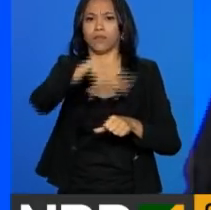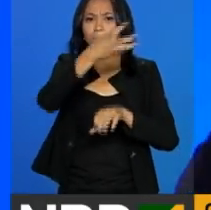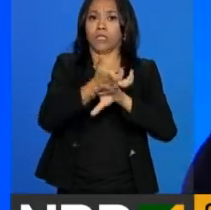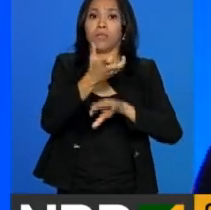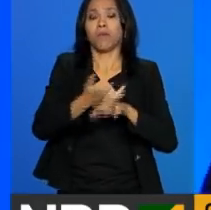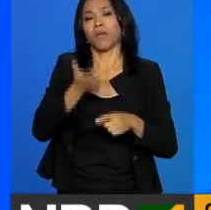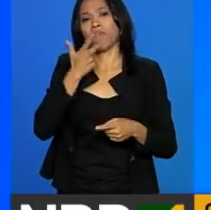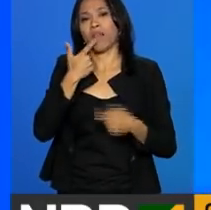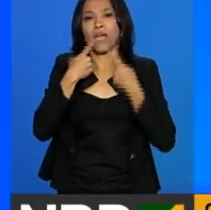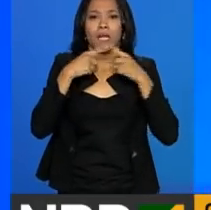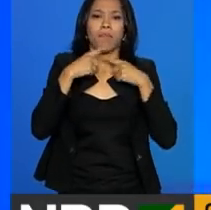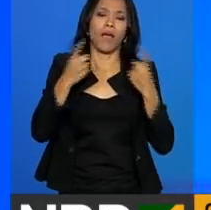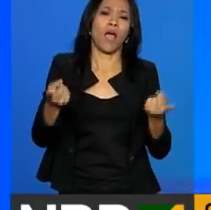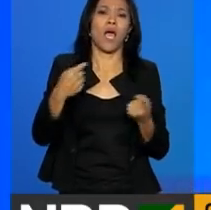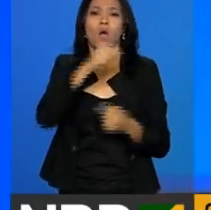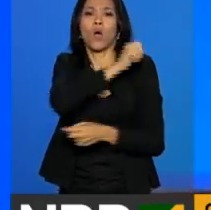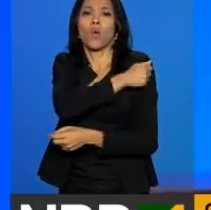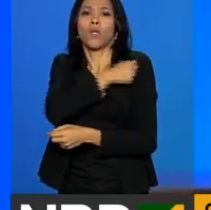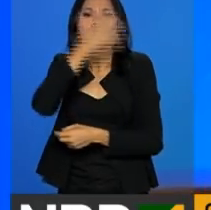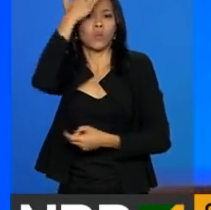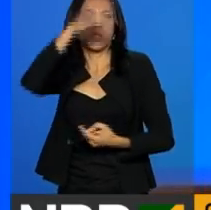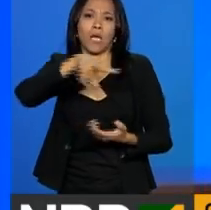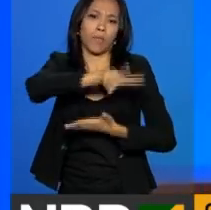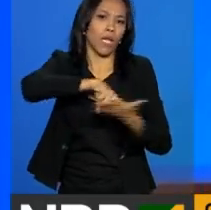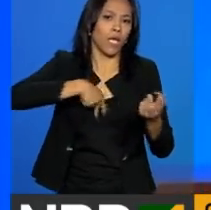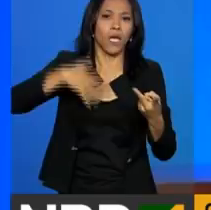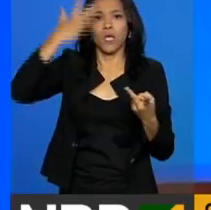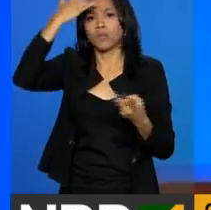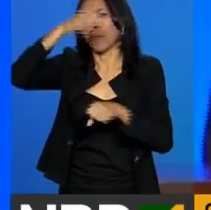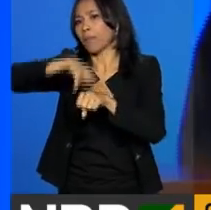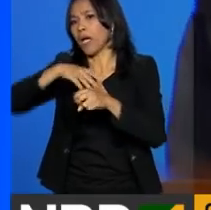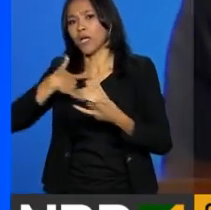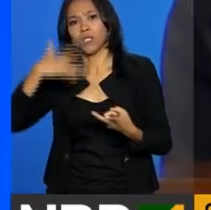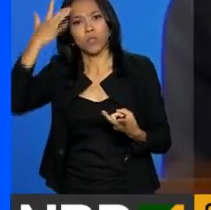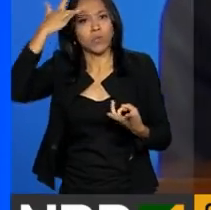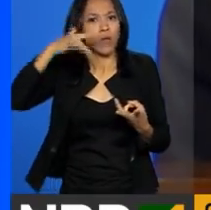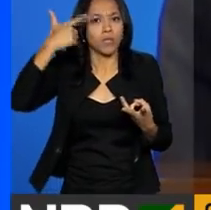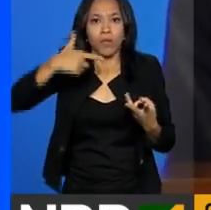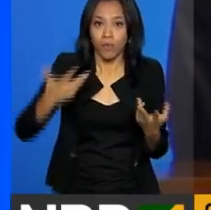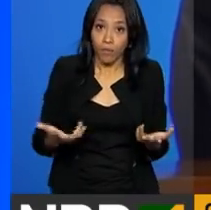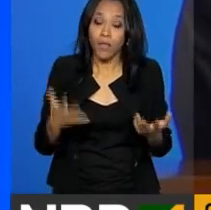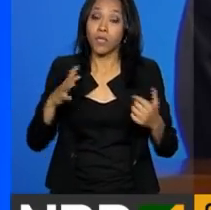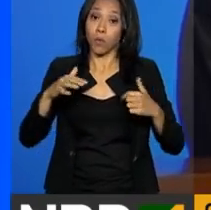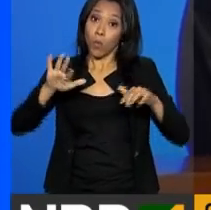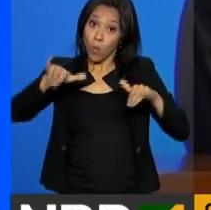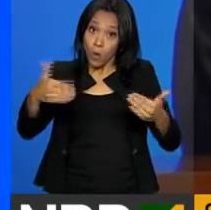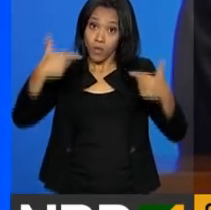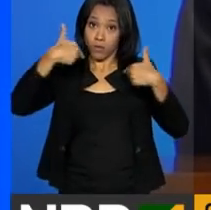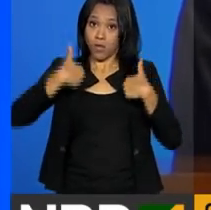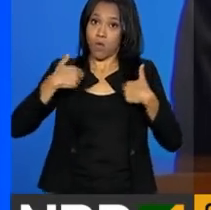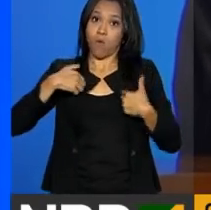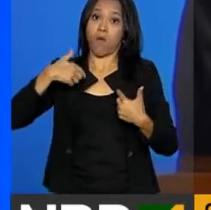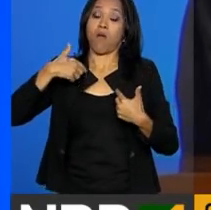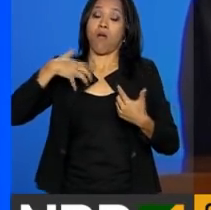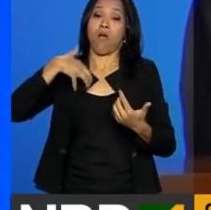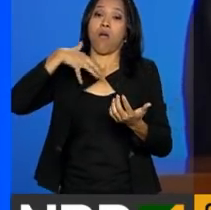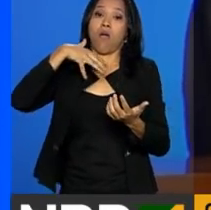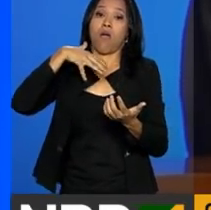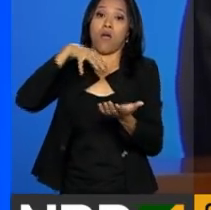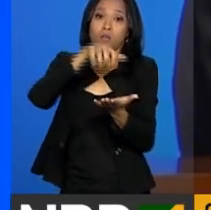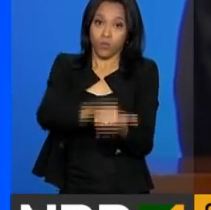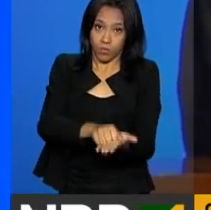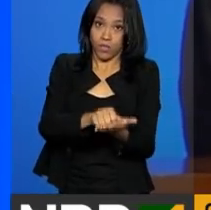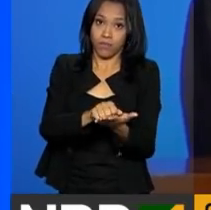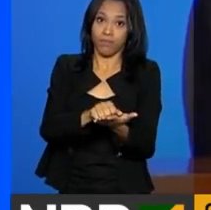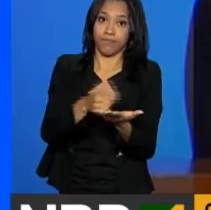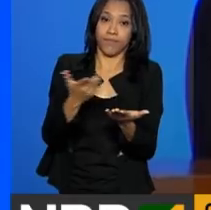conheço a história nunca geografia 67 o ensino anacrônico quando nós chegamos ao poder o ministro da educação ea mim com a proposta e